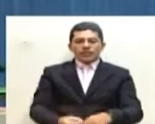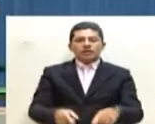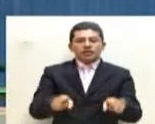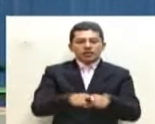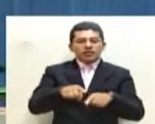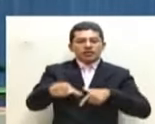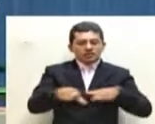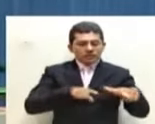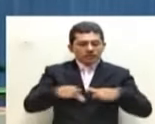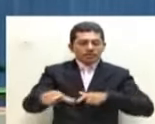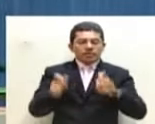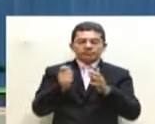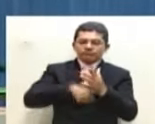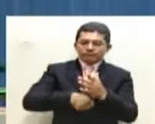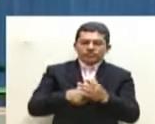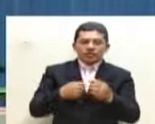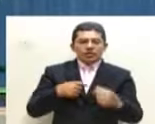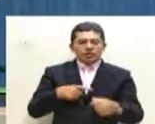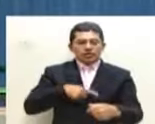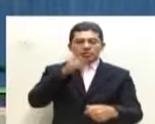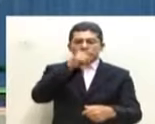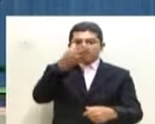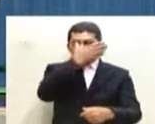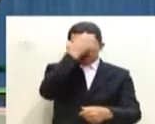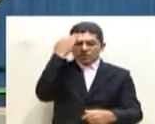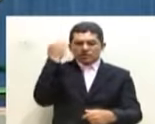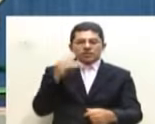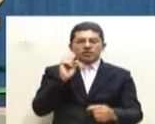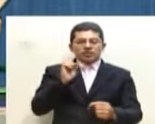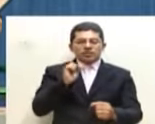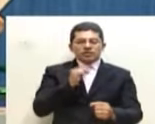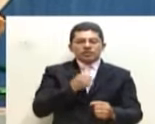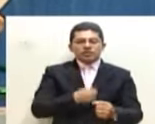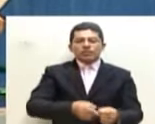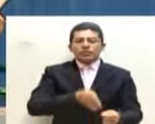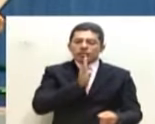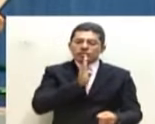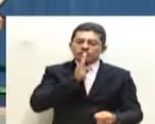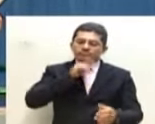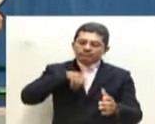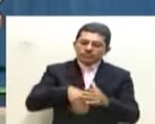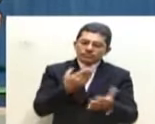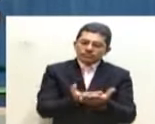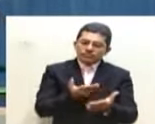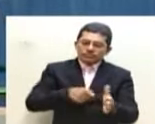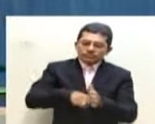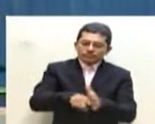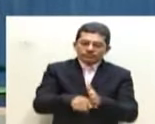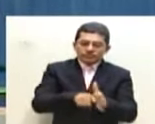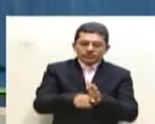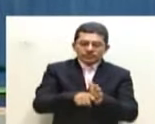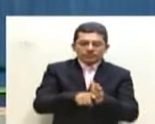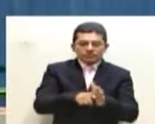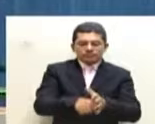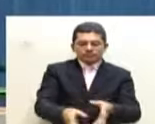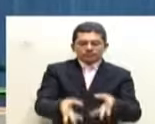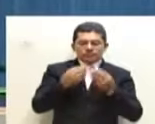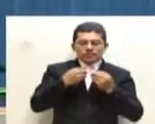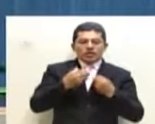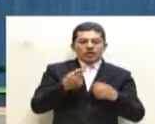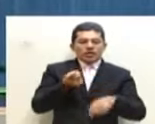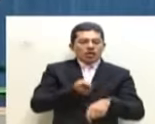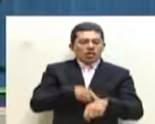caminhada, não esquecer de alimentar a alma, deputado Tony. A hora de parar